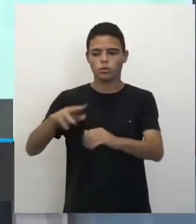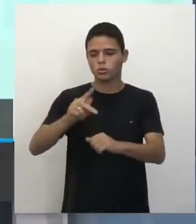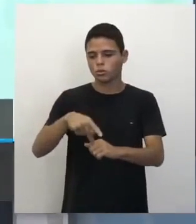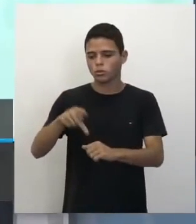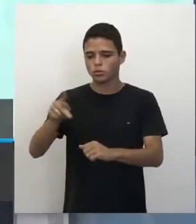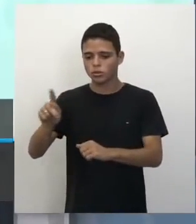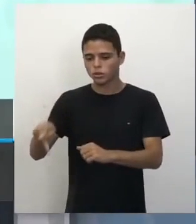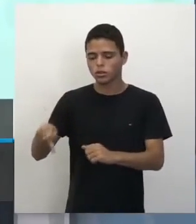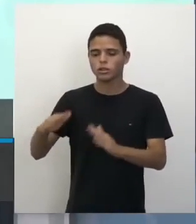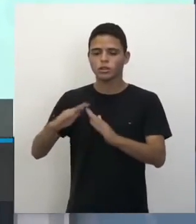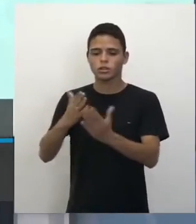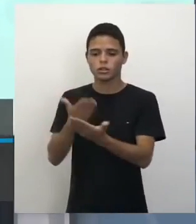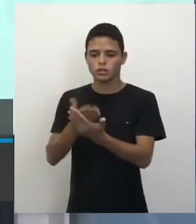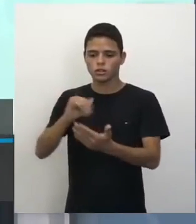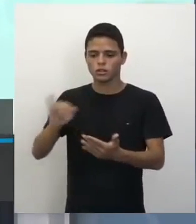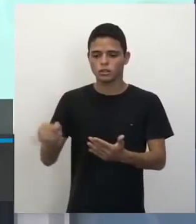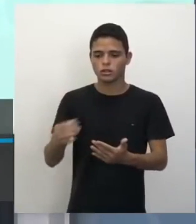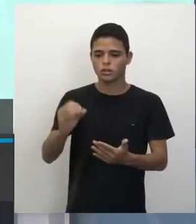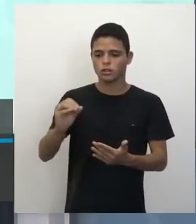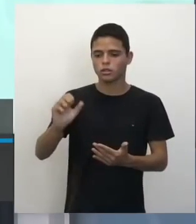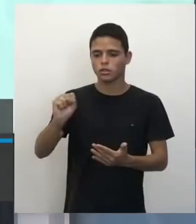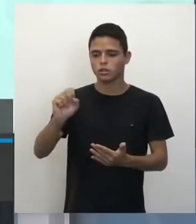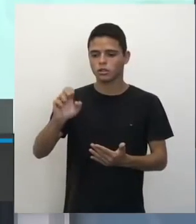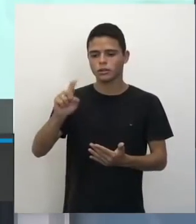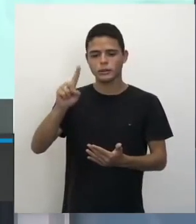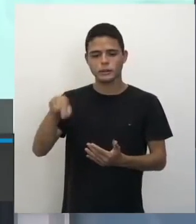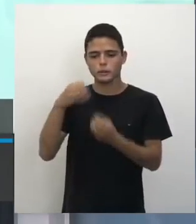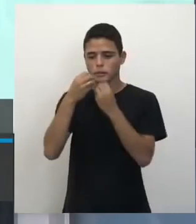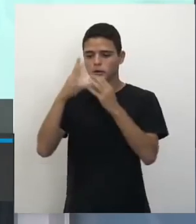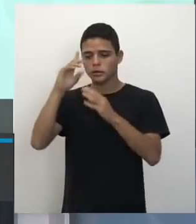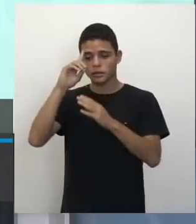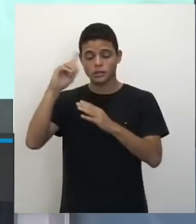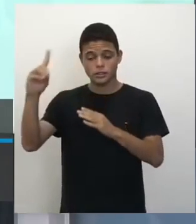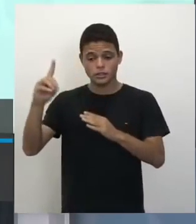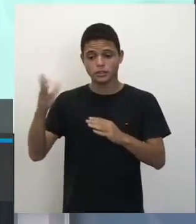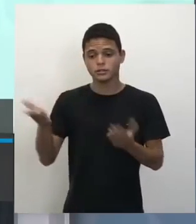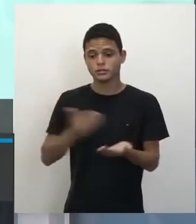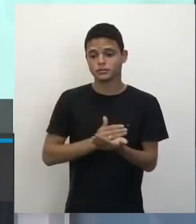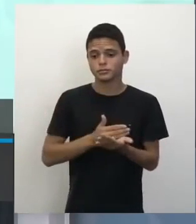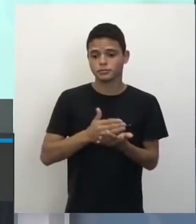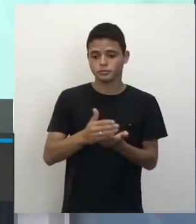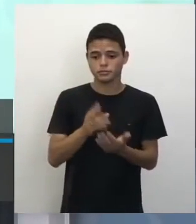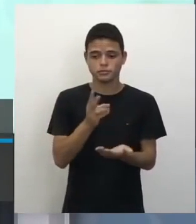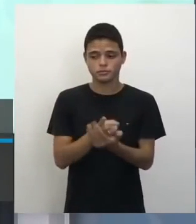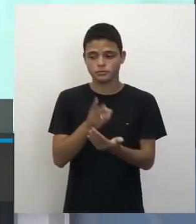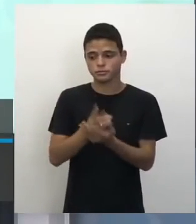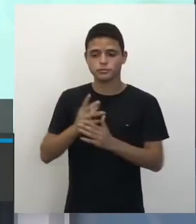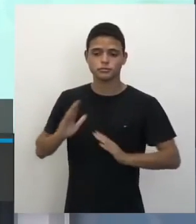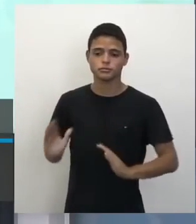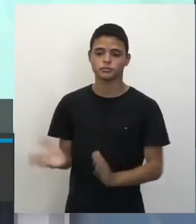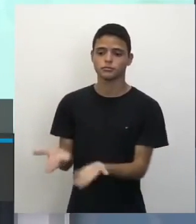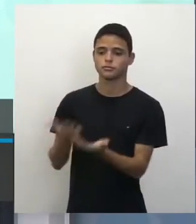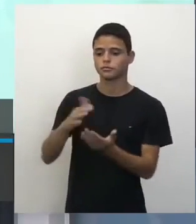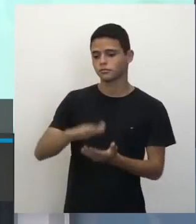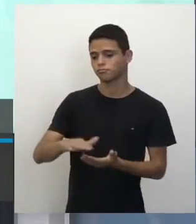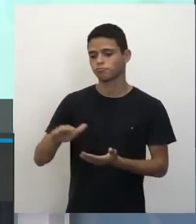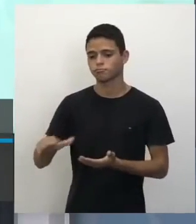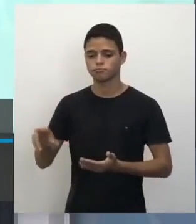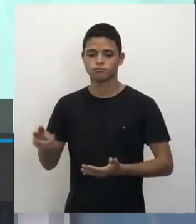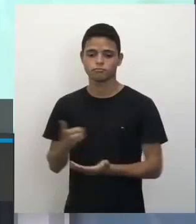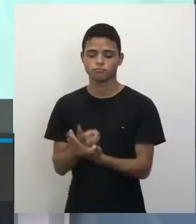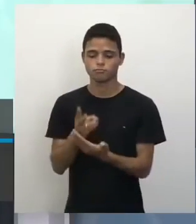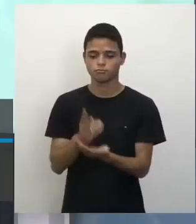escola José Jorge, um bom dia e olha, vamos continuar estimulando essa garotada a